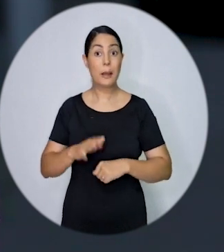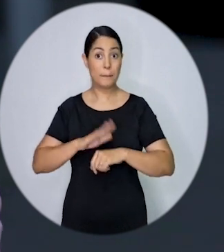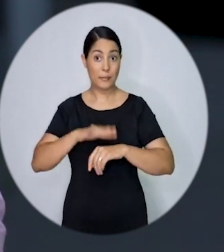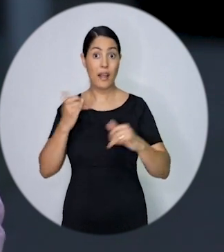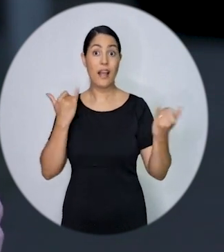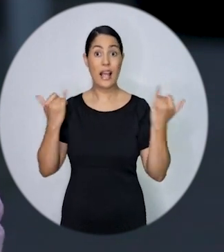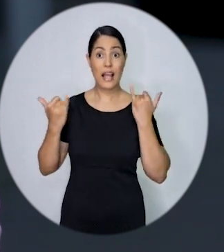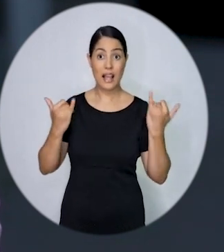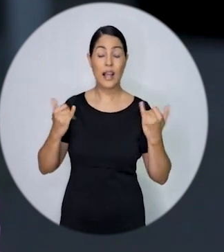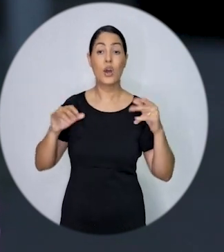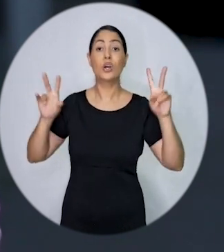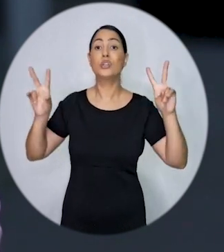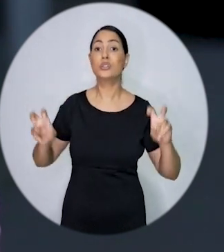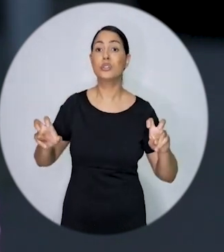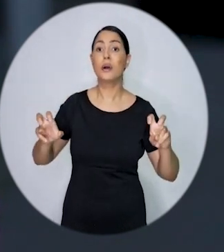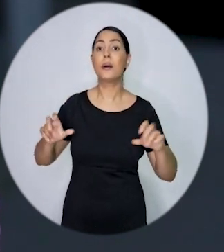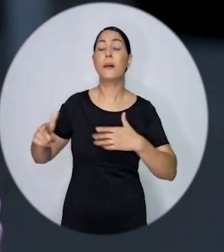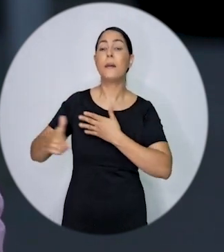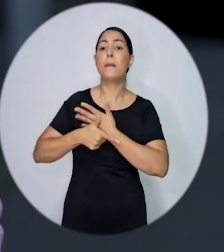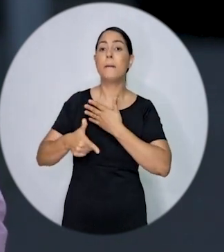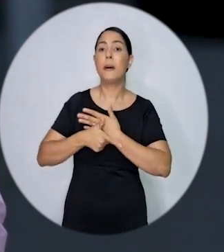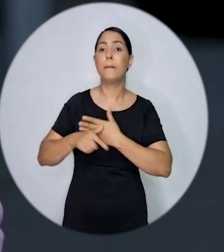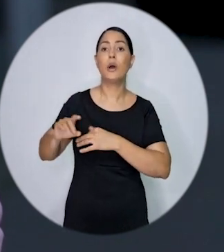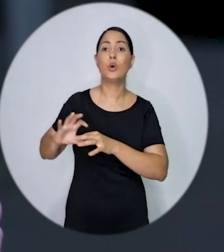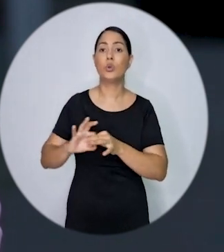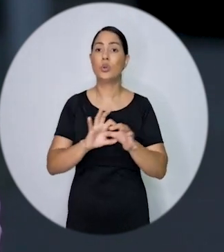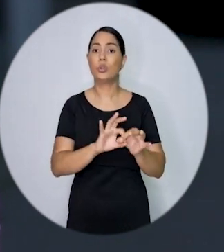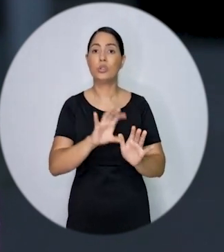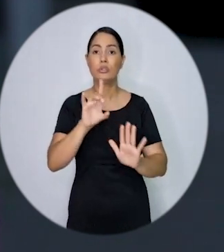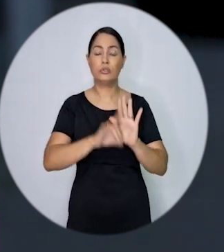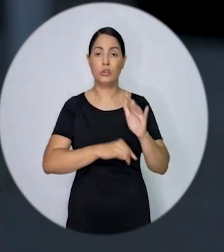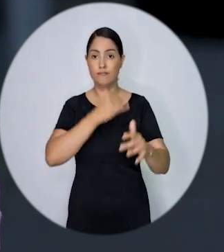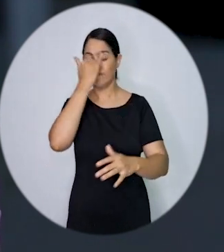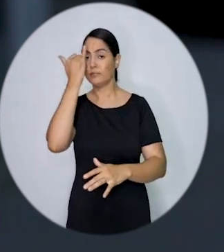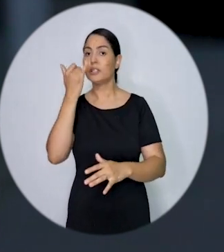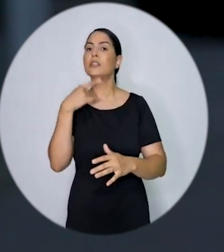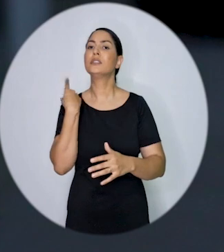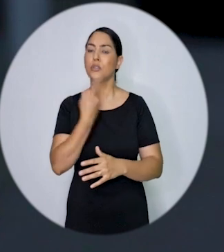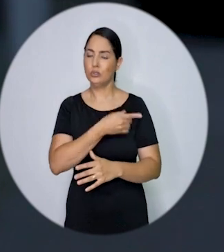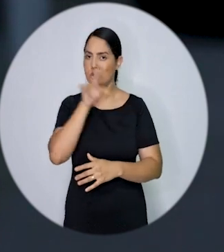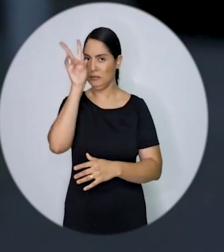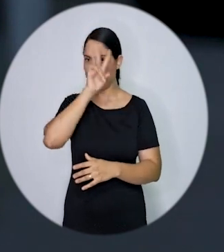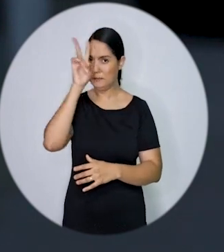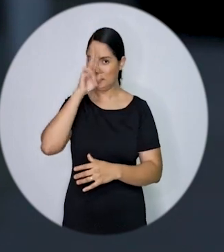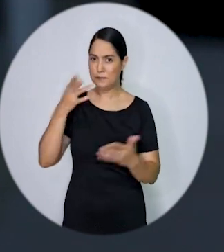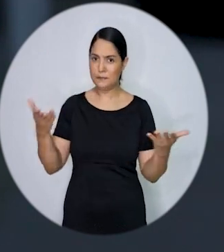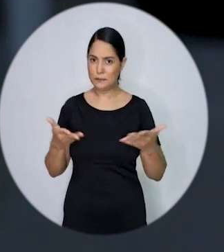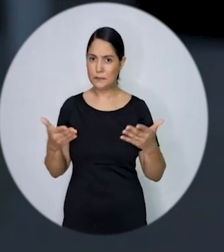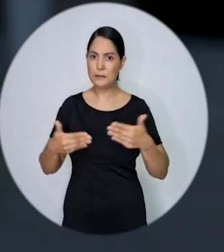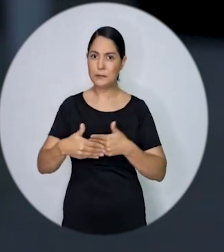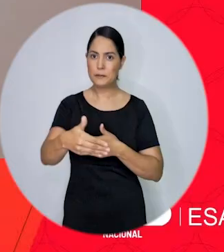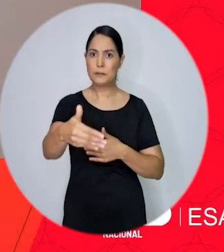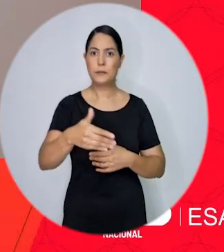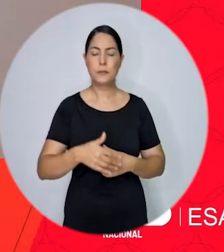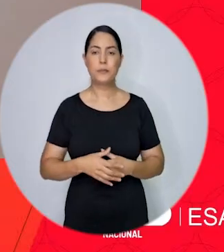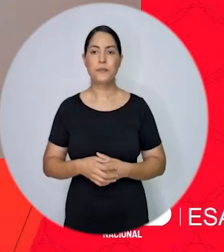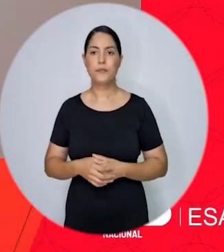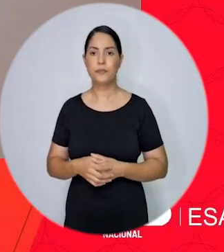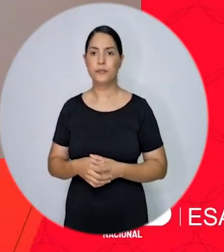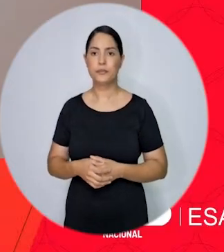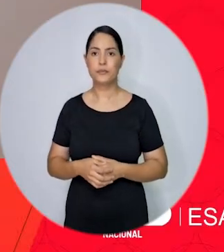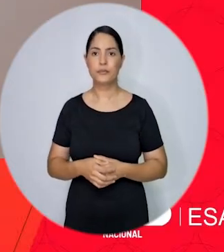agora da temática sobre o papel da advocacia no campo do direito dos desastres. É o que a gente relembra a partir de agora. E